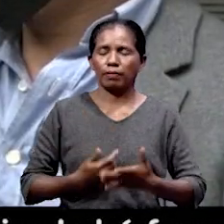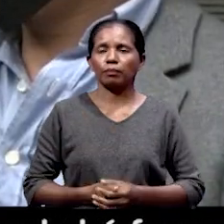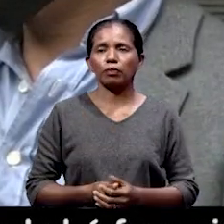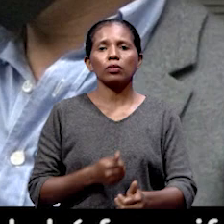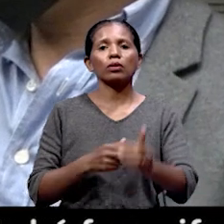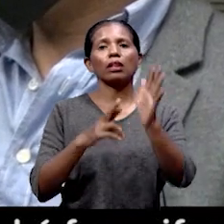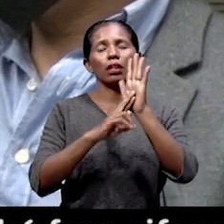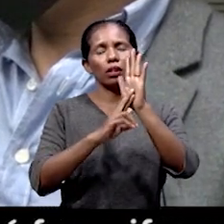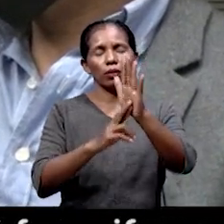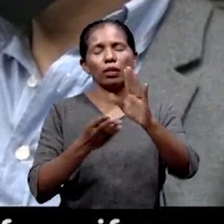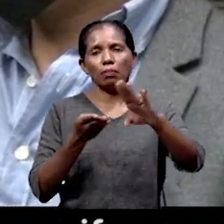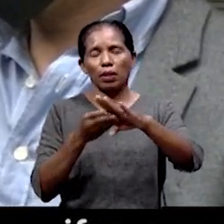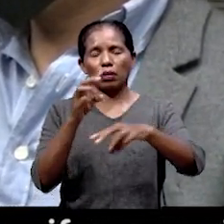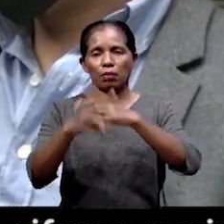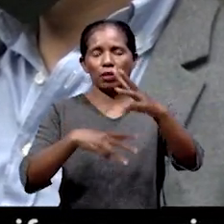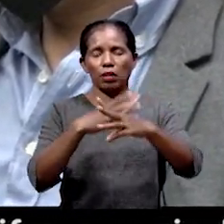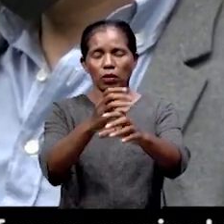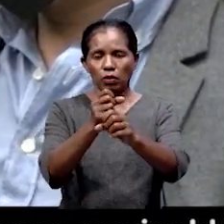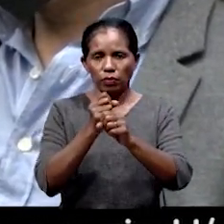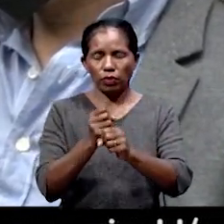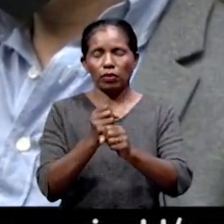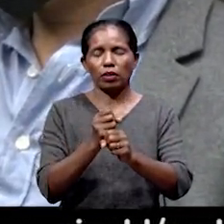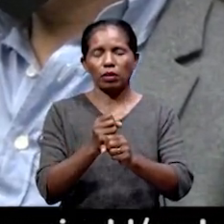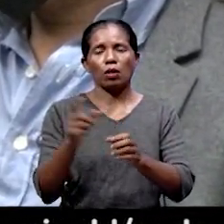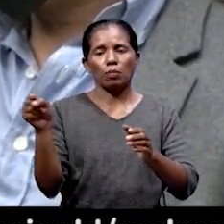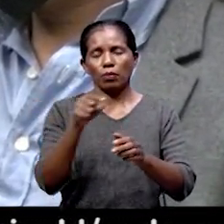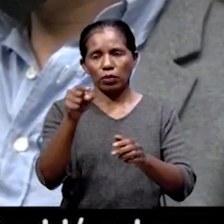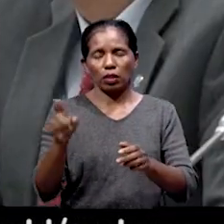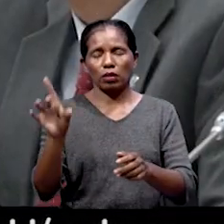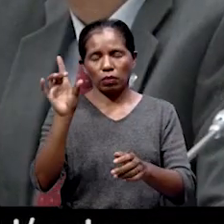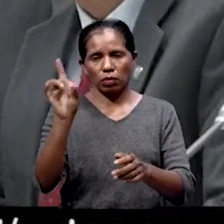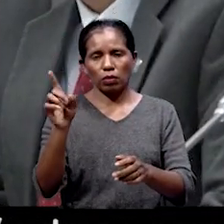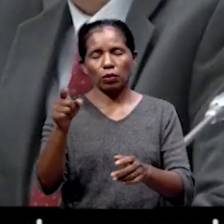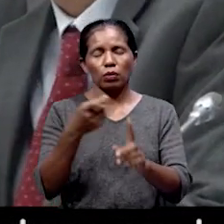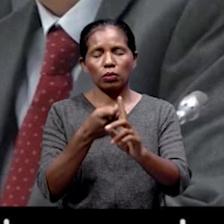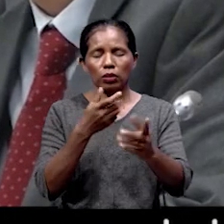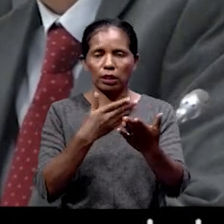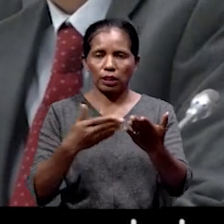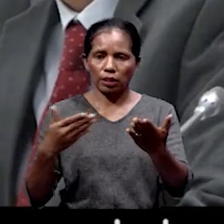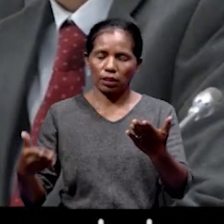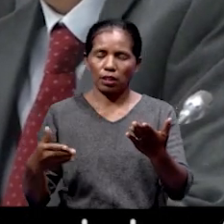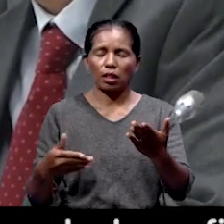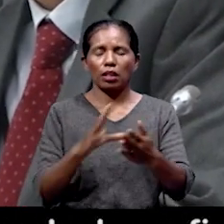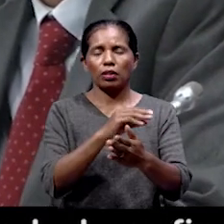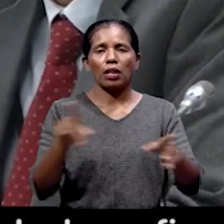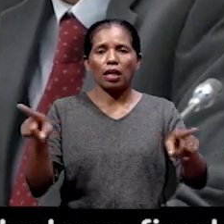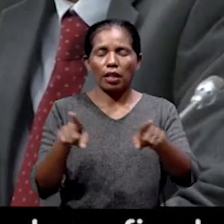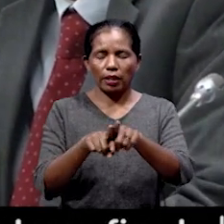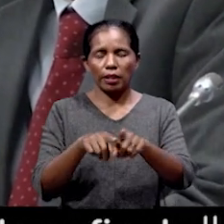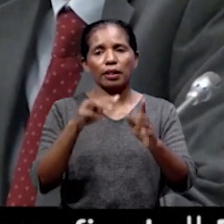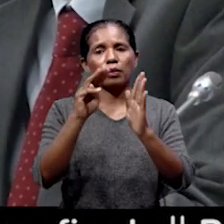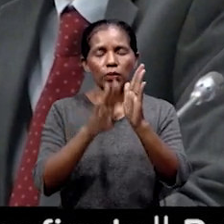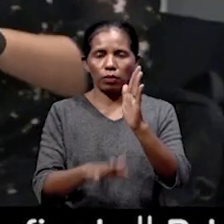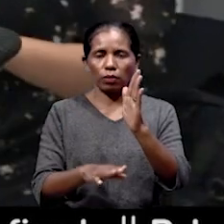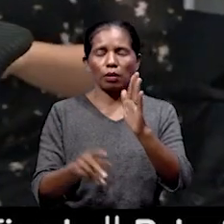Banco Mundial colheta receitas domésticas nian ho porcento walu husi produto interno bruto compara ho médio